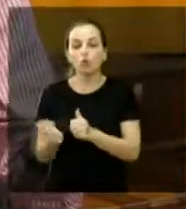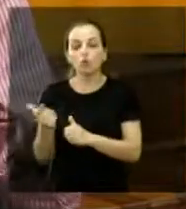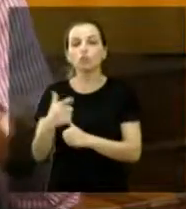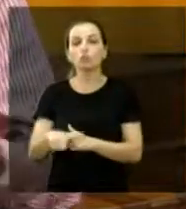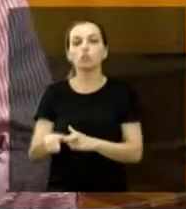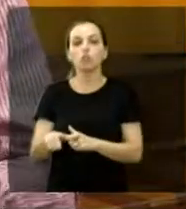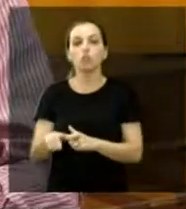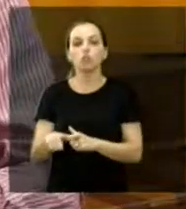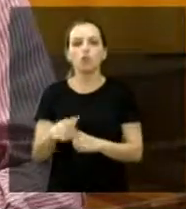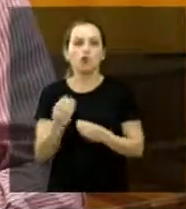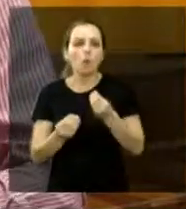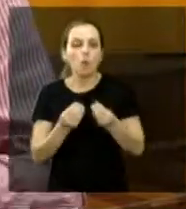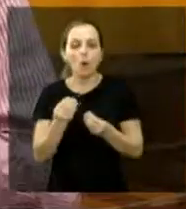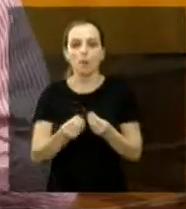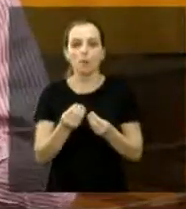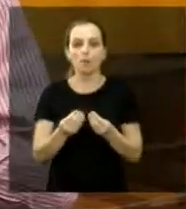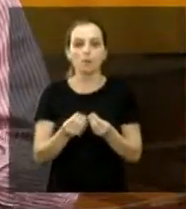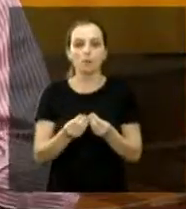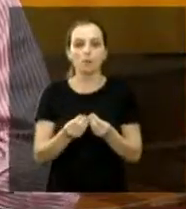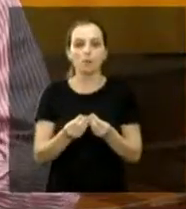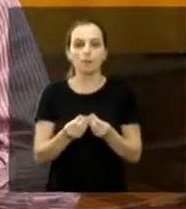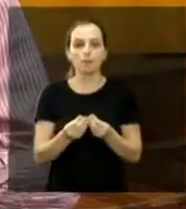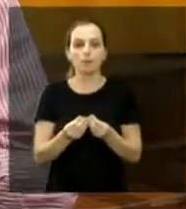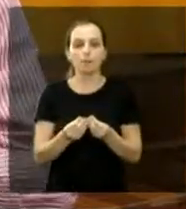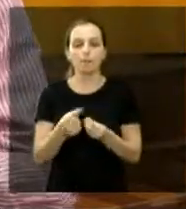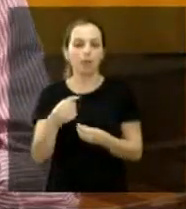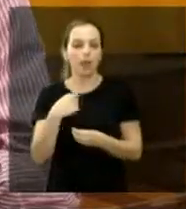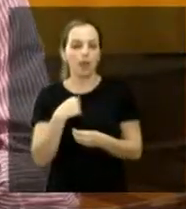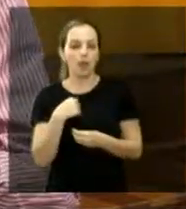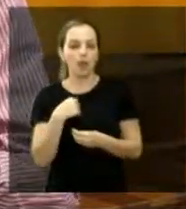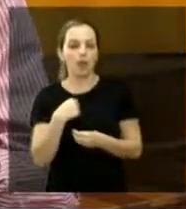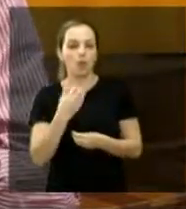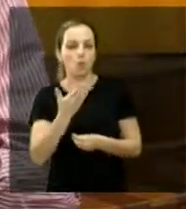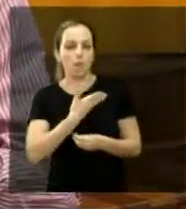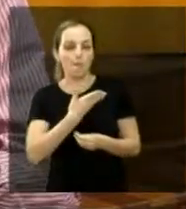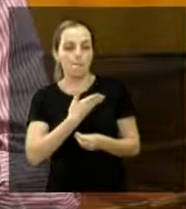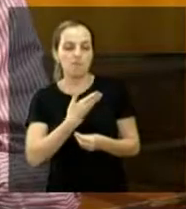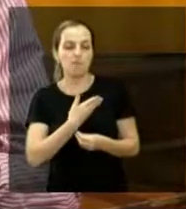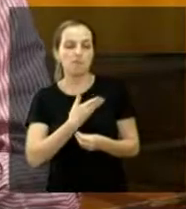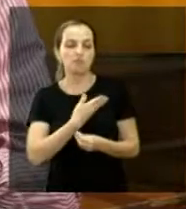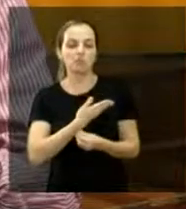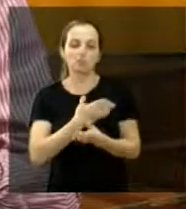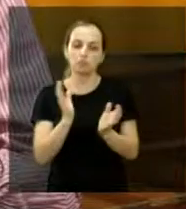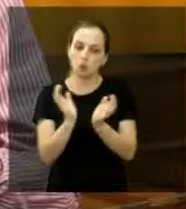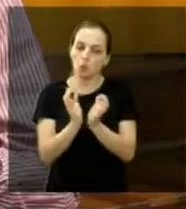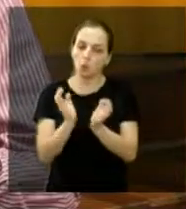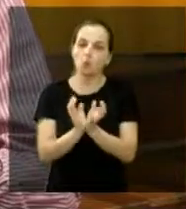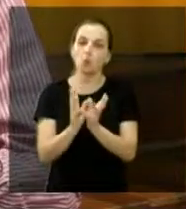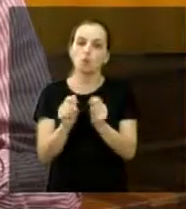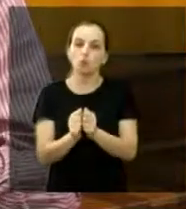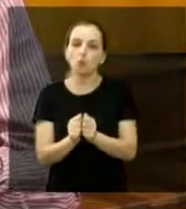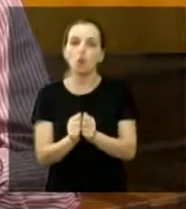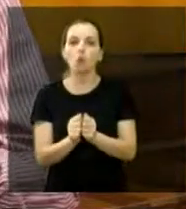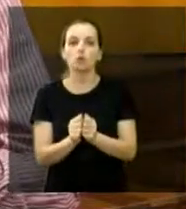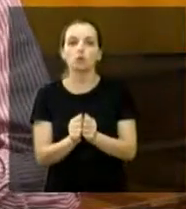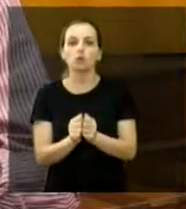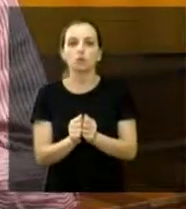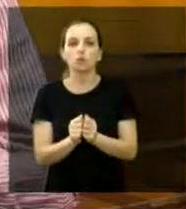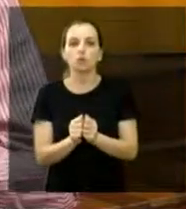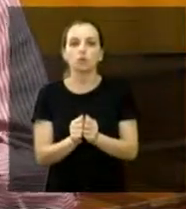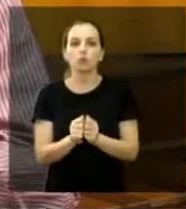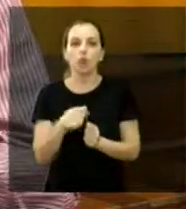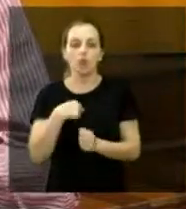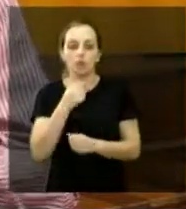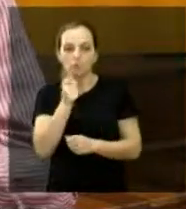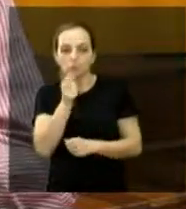você que não acredita nisso. Aí eu, Nelson Correia, Domingues Neto, era a equipe, né? Eu narrava, o Nelson Correia comentava